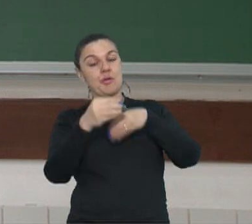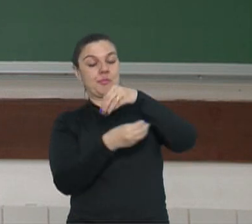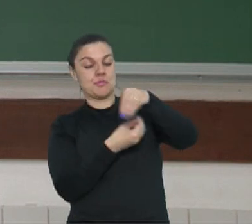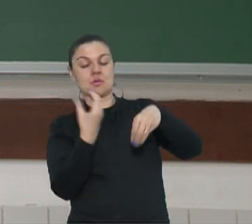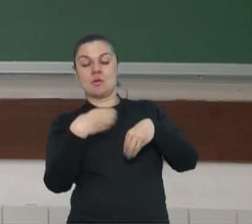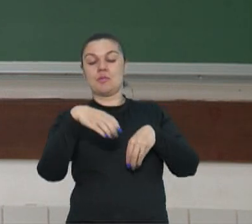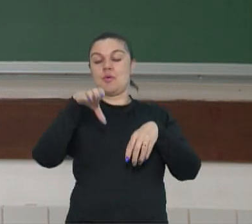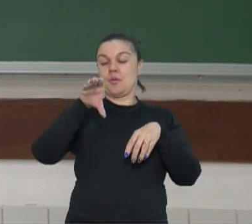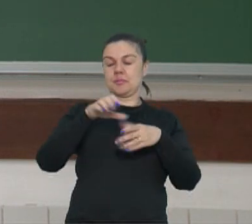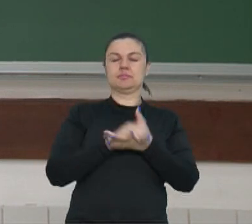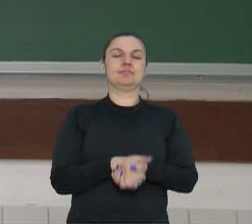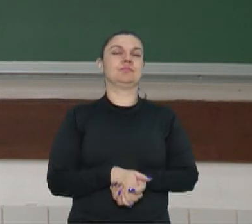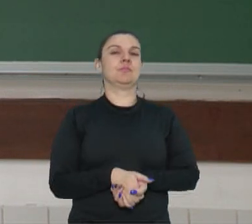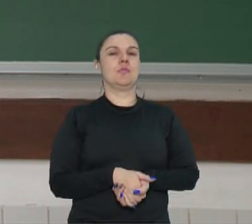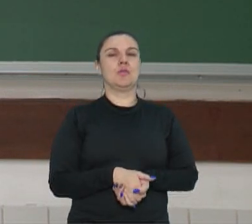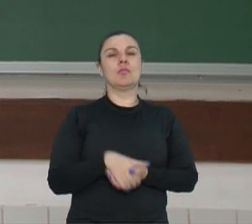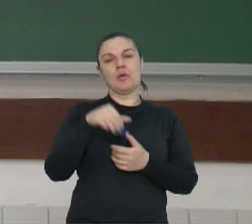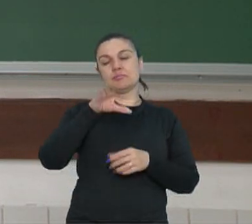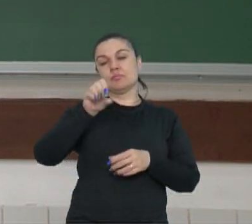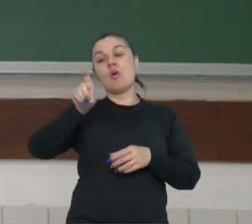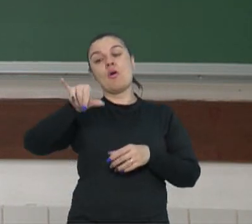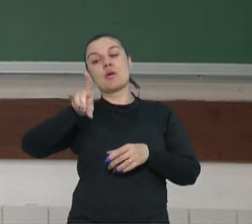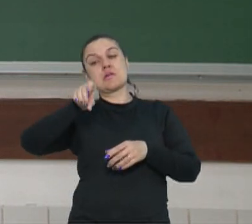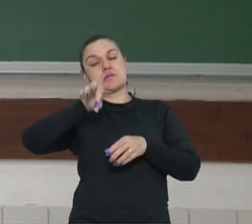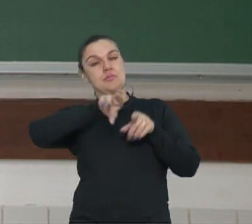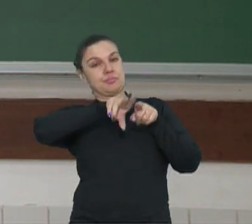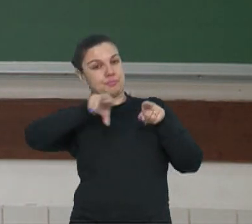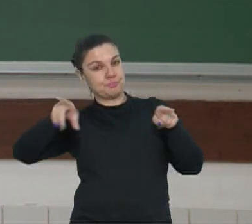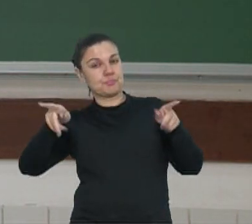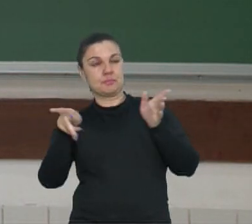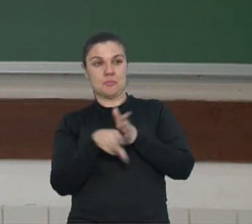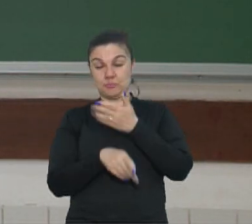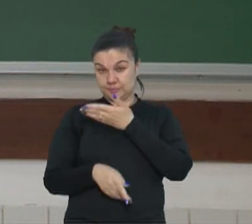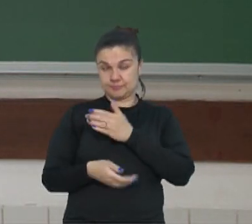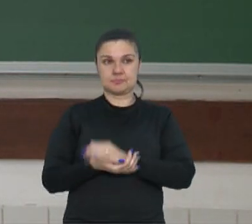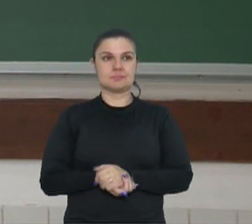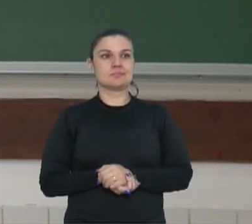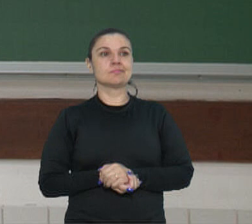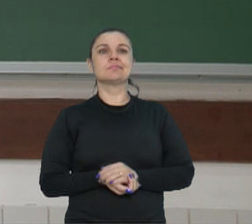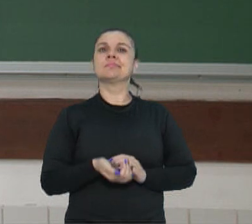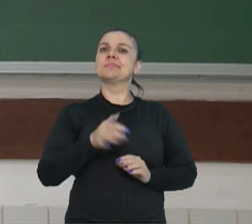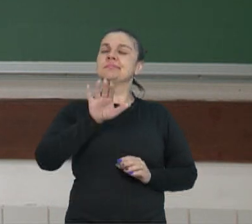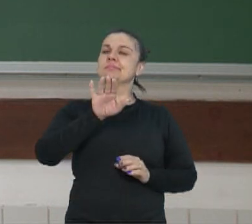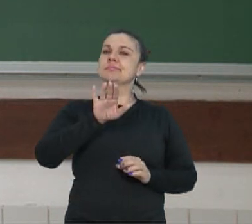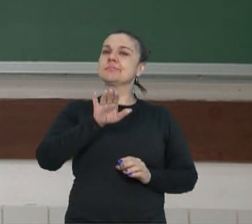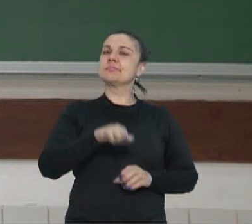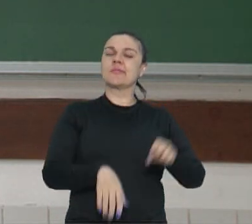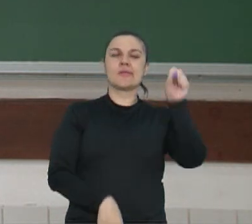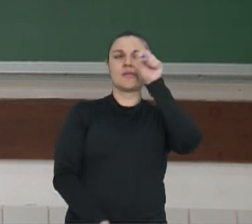misturados, monóxidos, dióxidos de carbono. Perfeito? A questão é, e